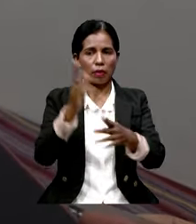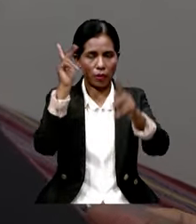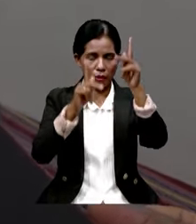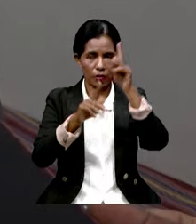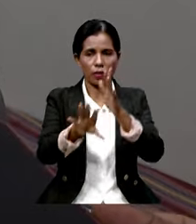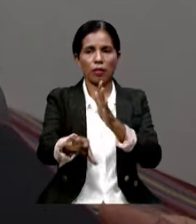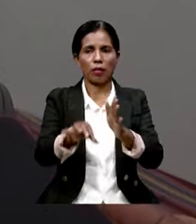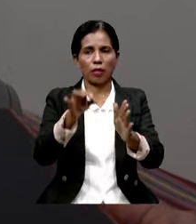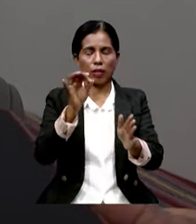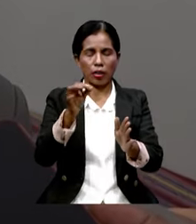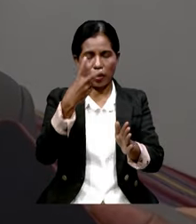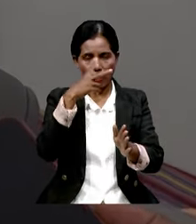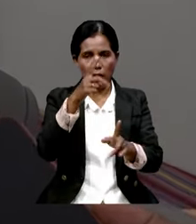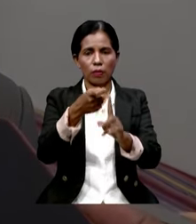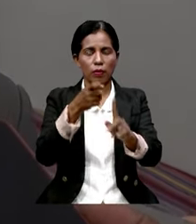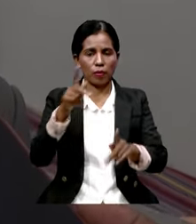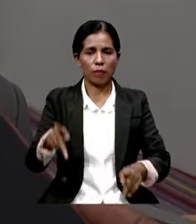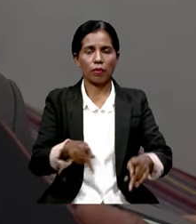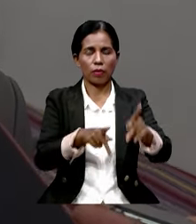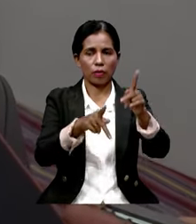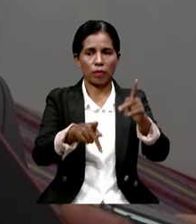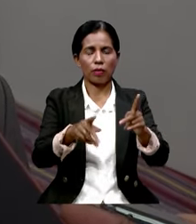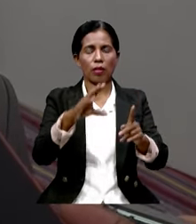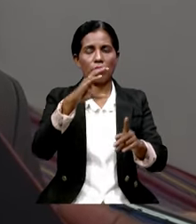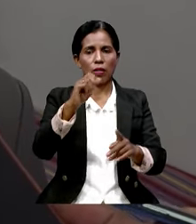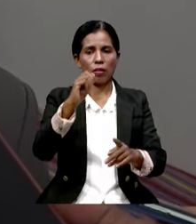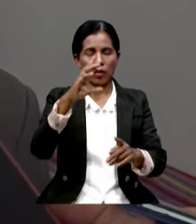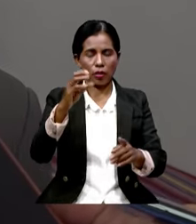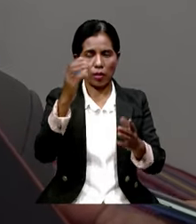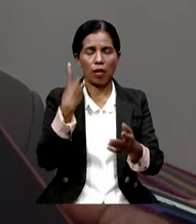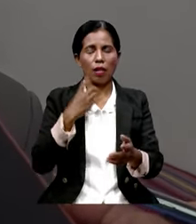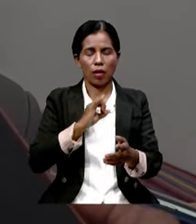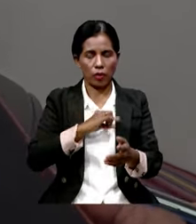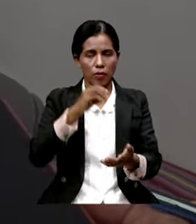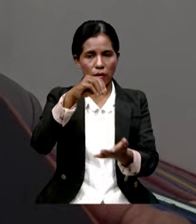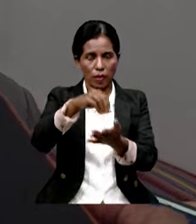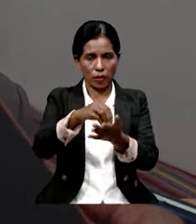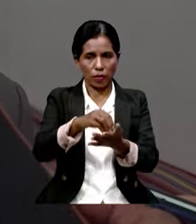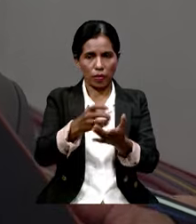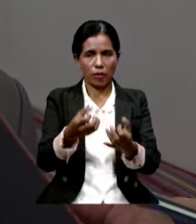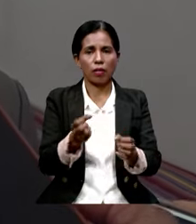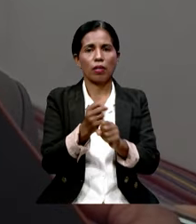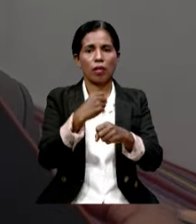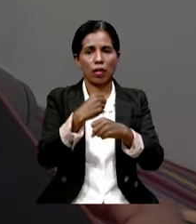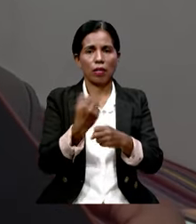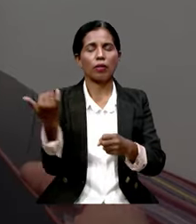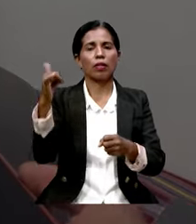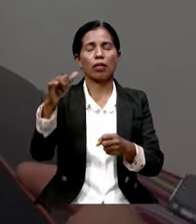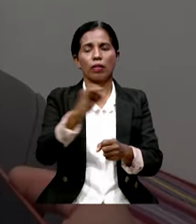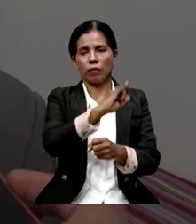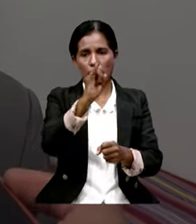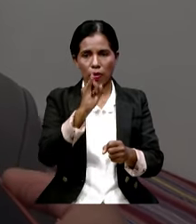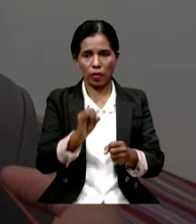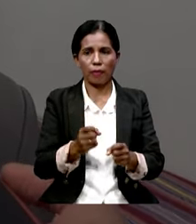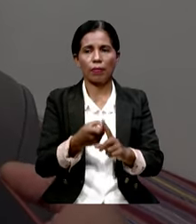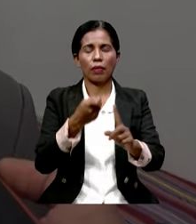reta atenção pública né comissário sei tal e consideração tal e prioridade para tu finaliza ser minha investigação